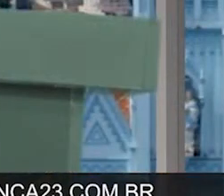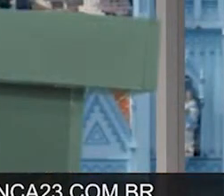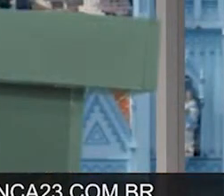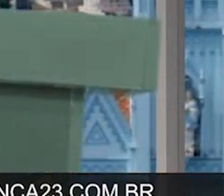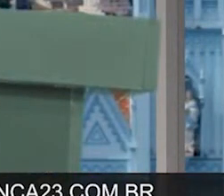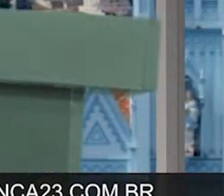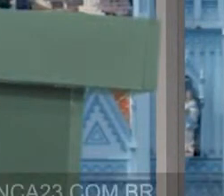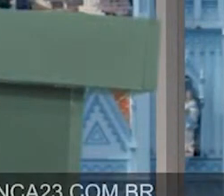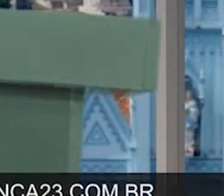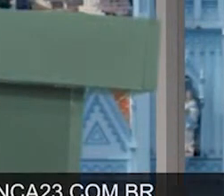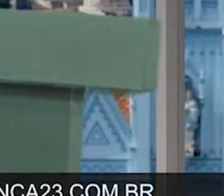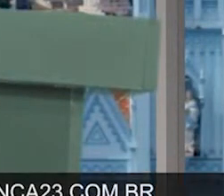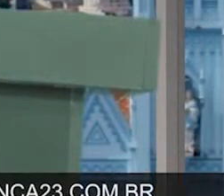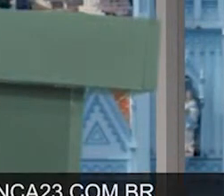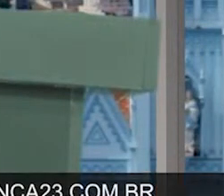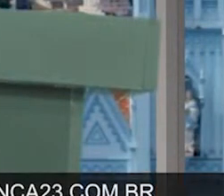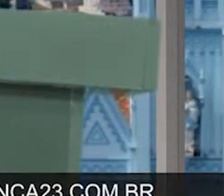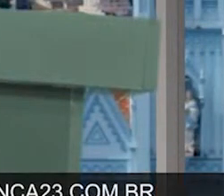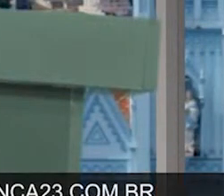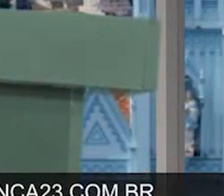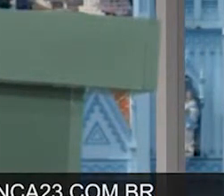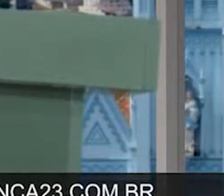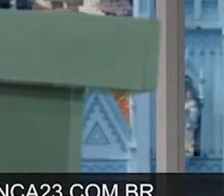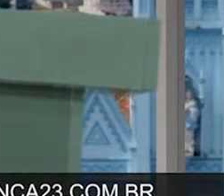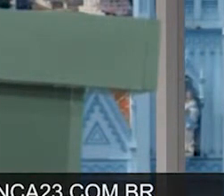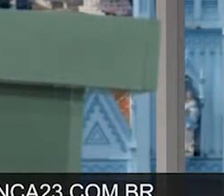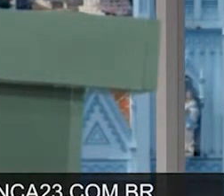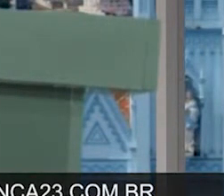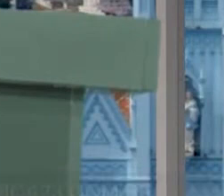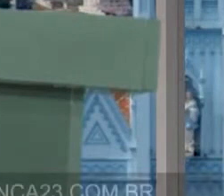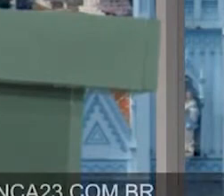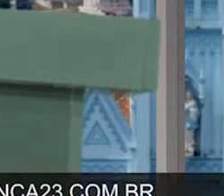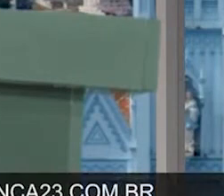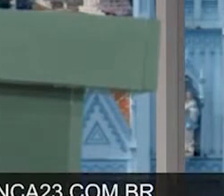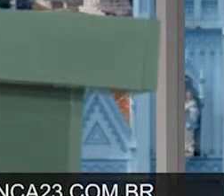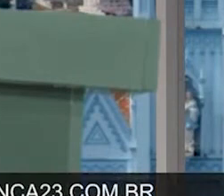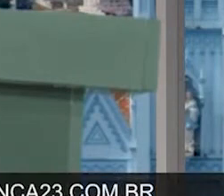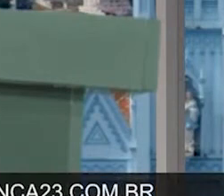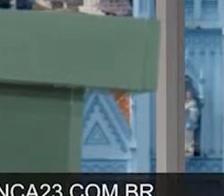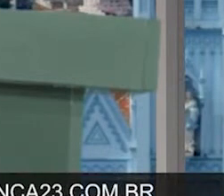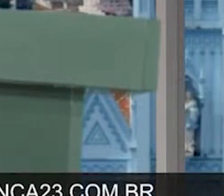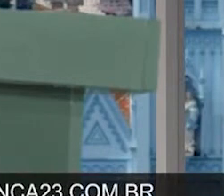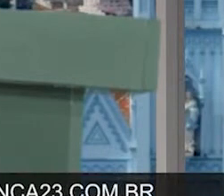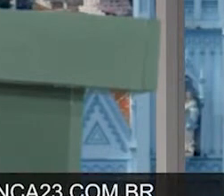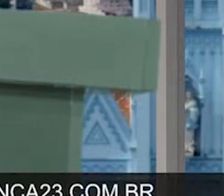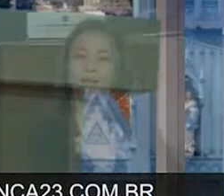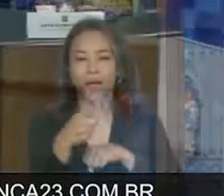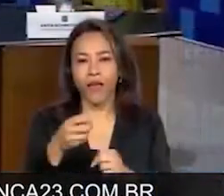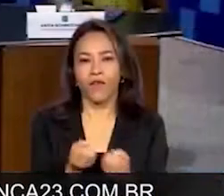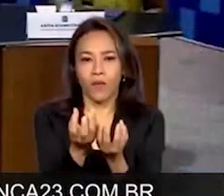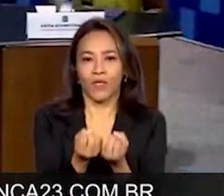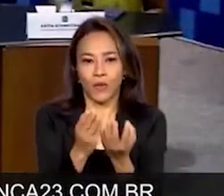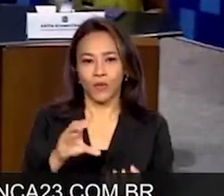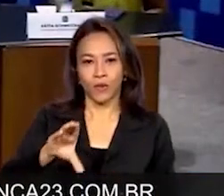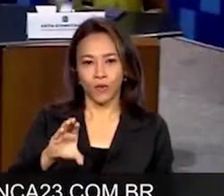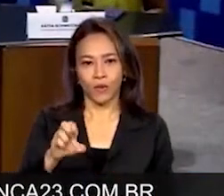E o número de matrículas em toda a rede pública aumentou comparado o ano de 2021 com 2022.